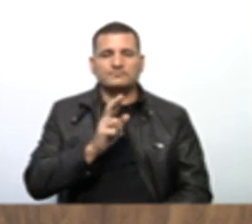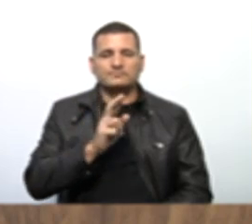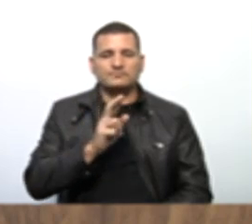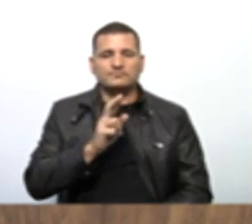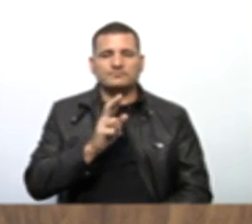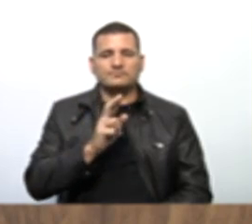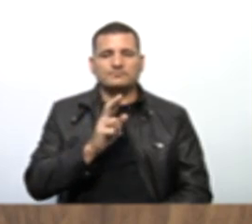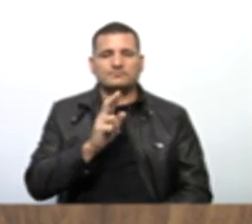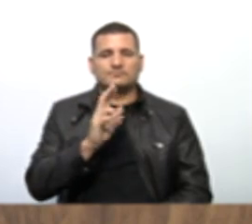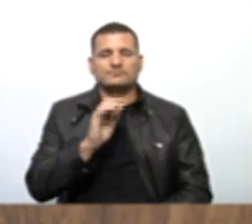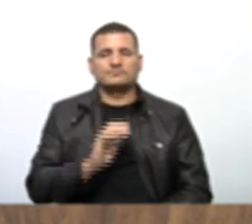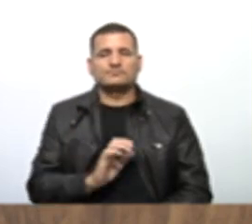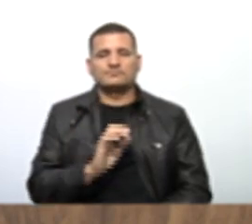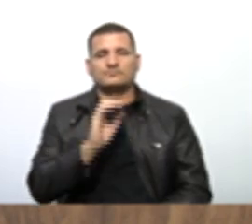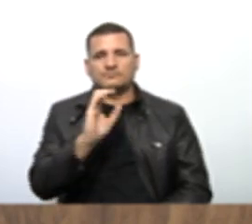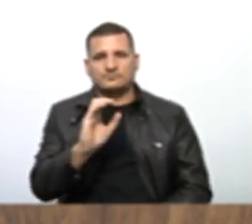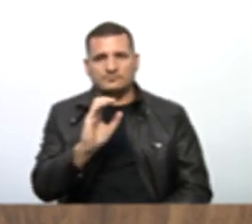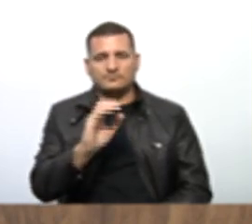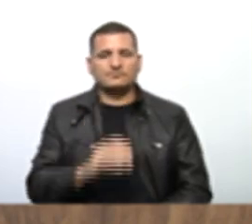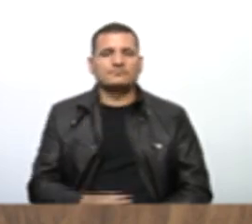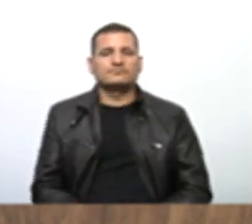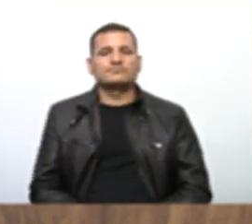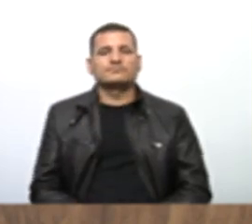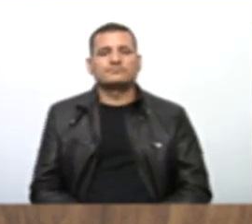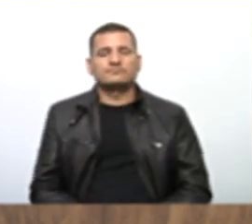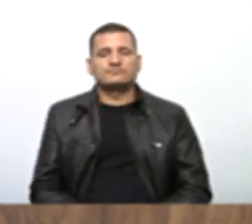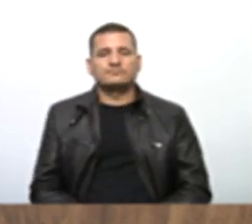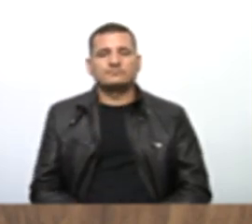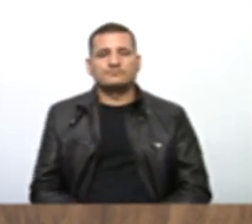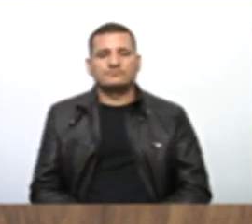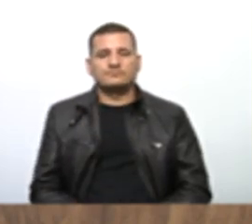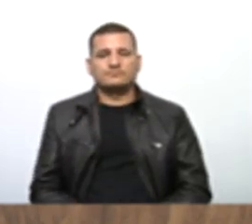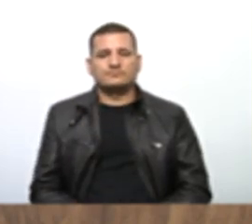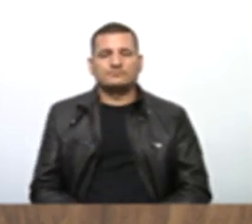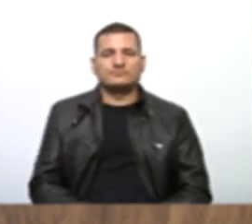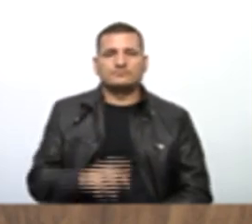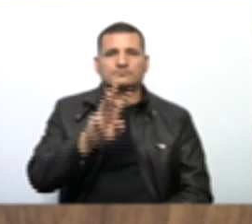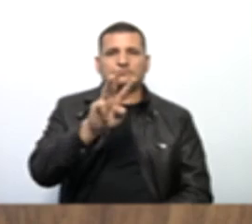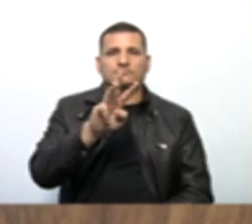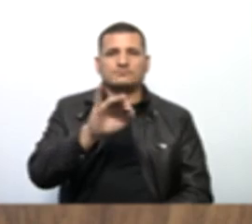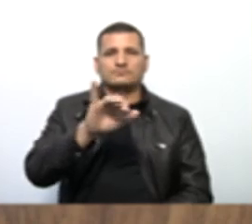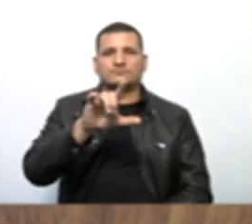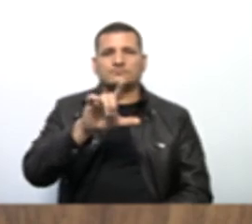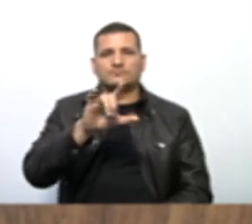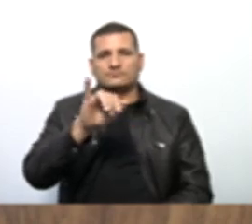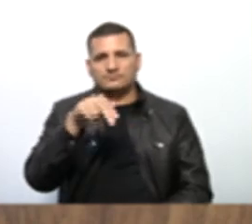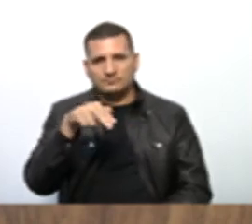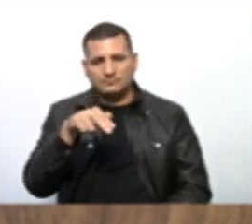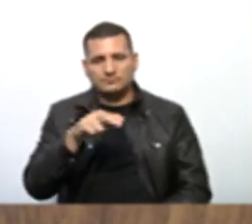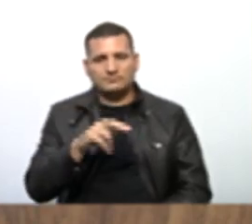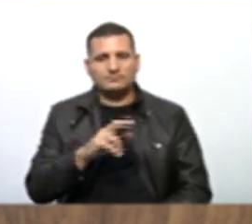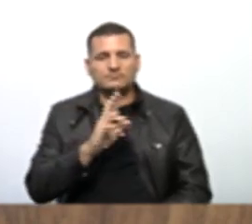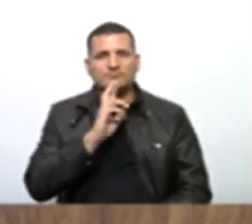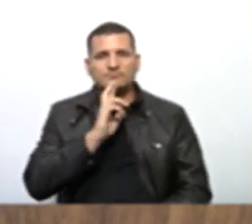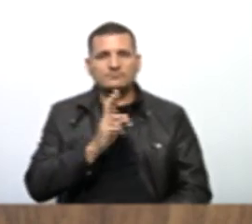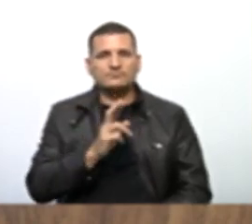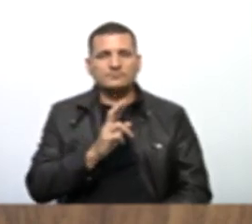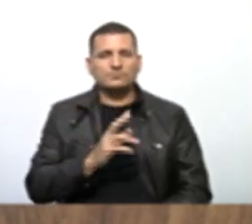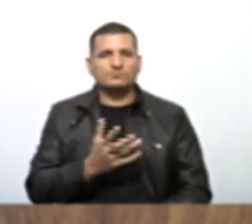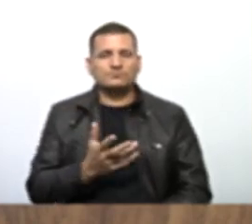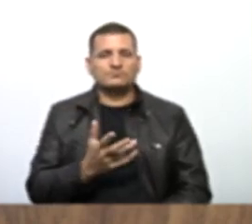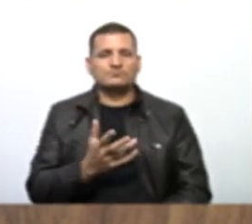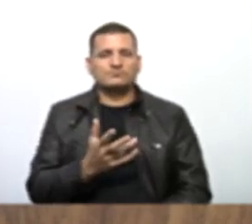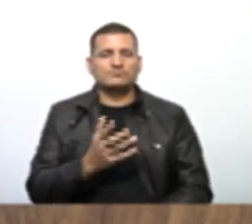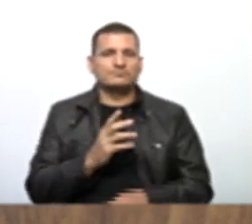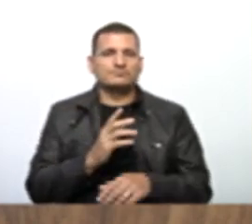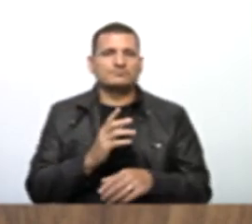rodrigues também acha que é a letra c tal pessoa e eu iria não conseguiu mandar sua resposta pra gente dá tempo ele manda aí